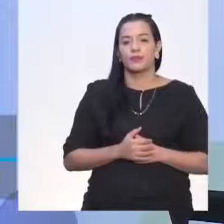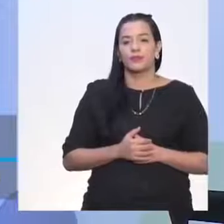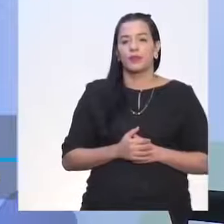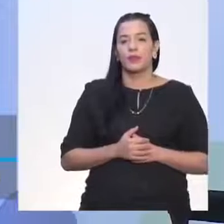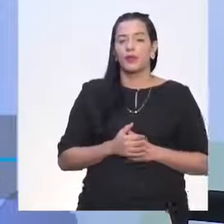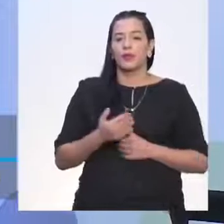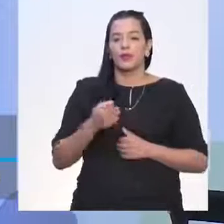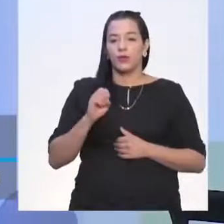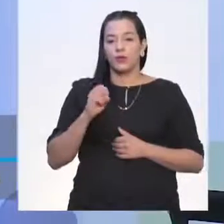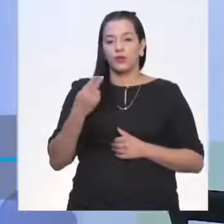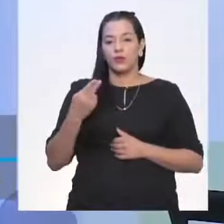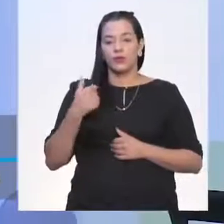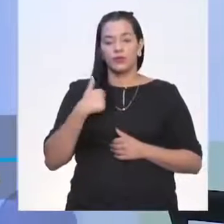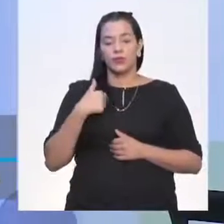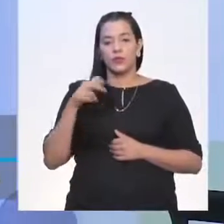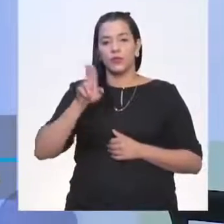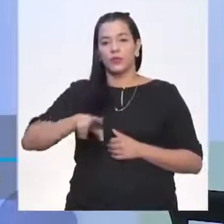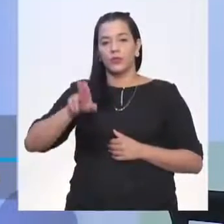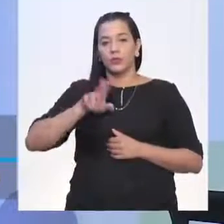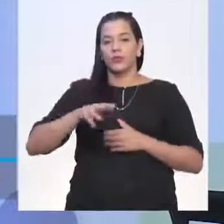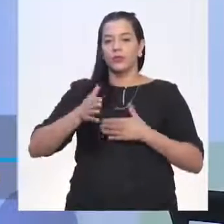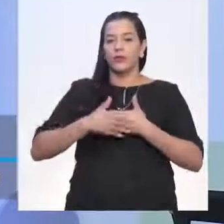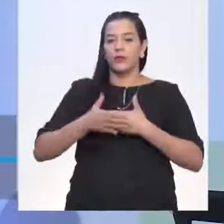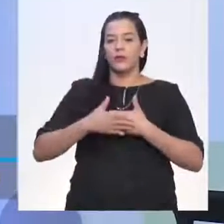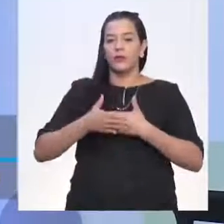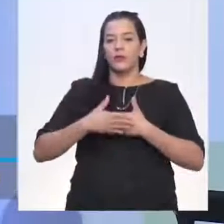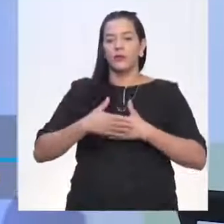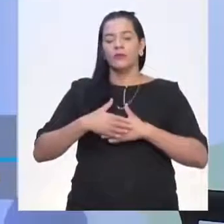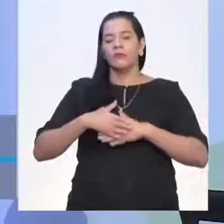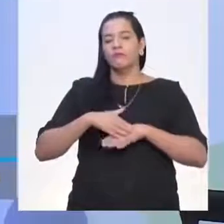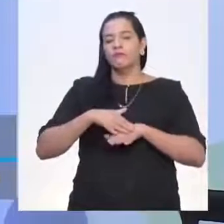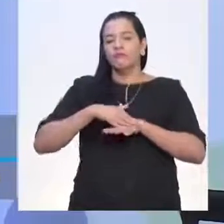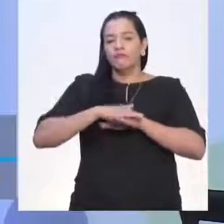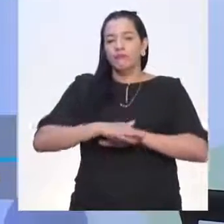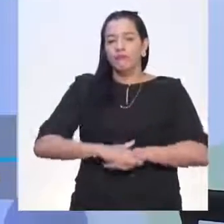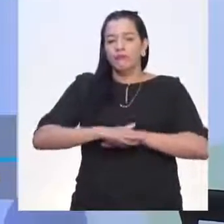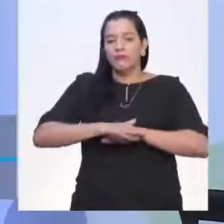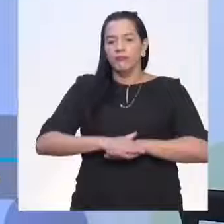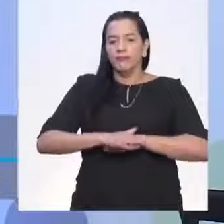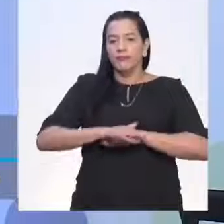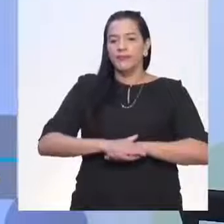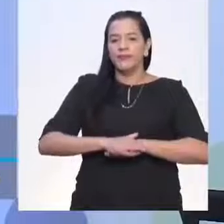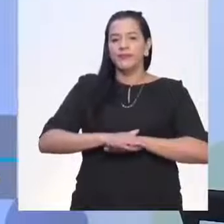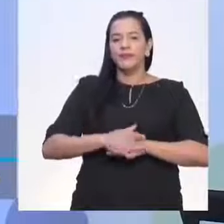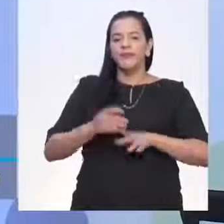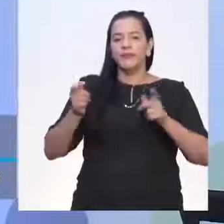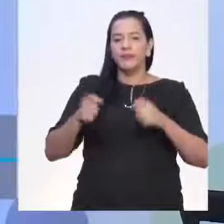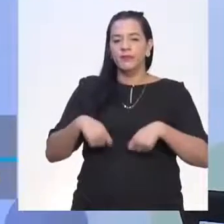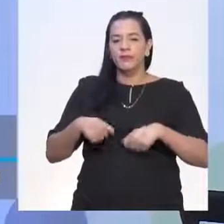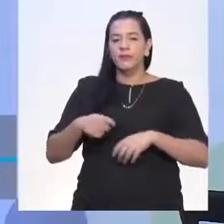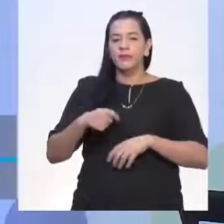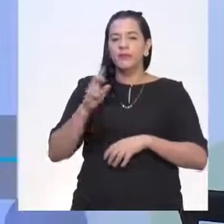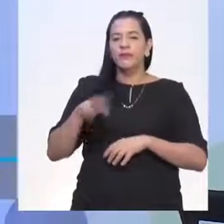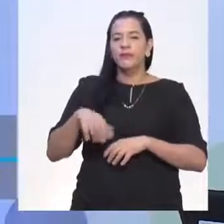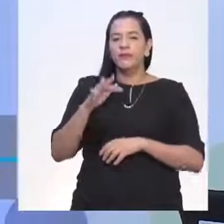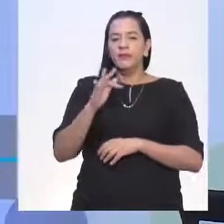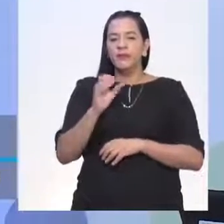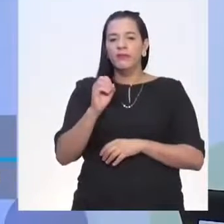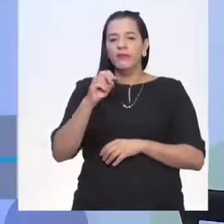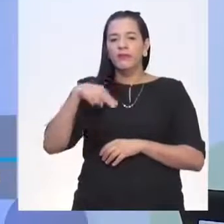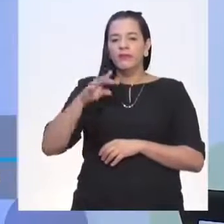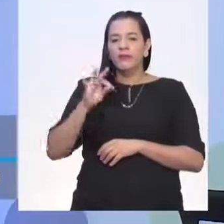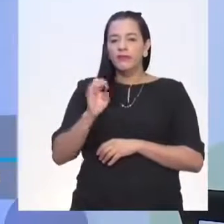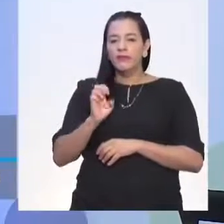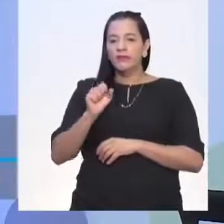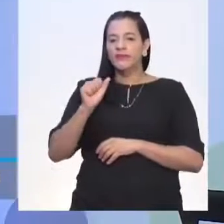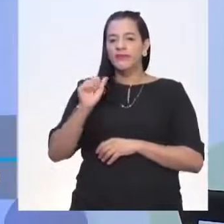então eu uso a minha mão, posso usar a minha mão como apoio, enfim. E onde eu transmito a minha força, eu chamo de força resistente.